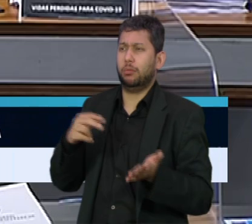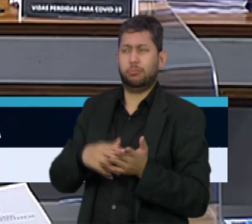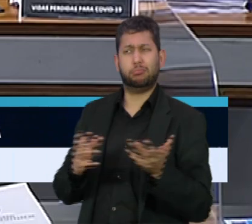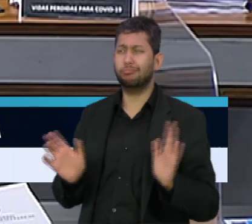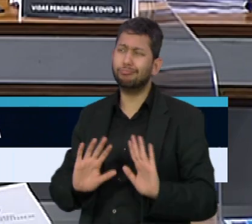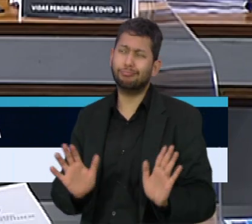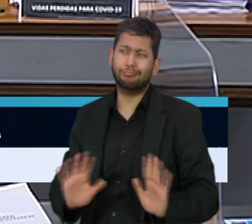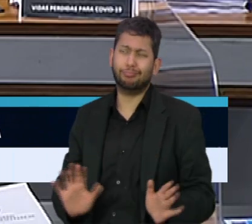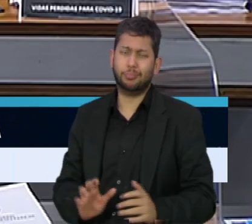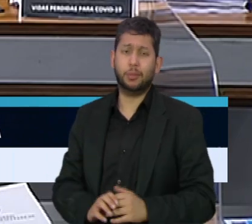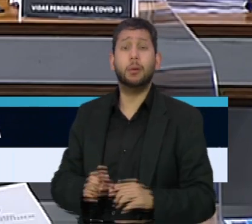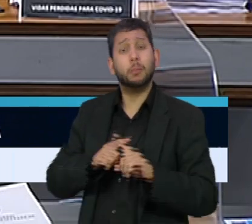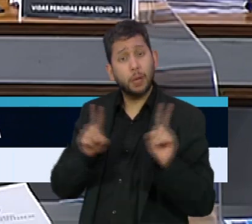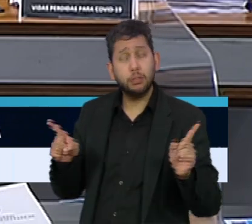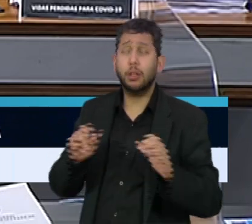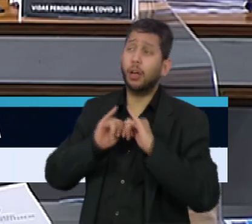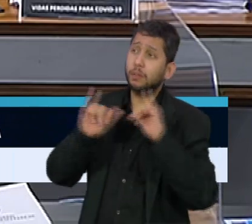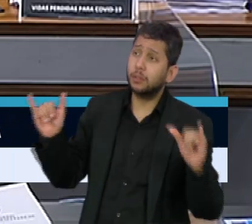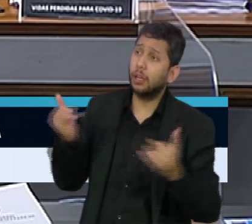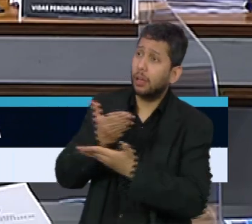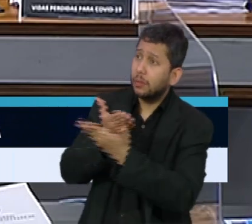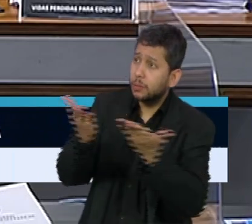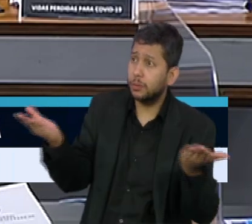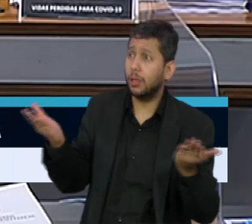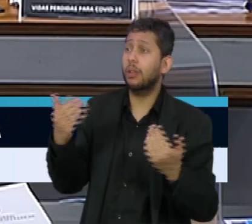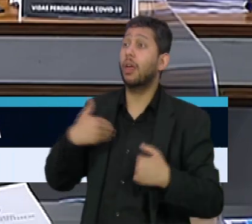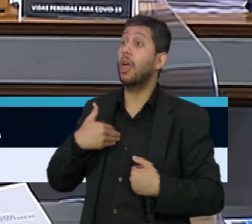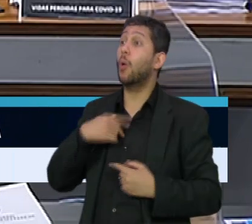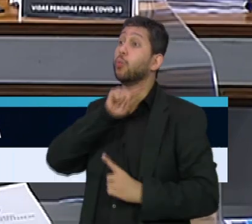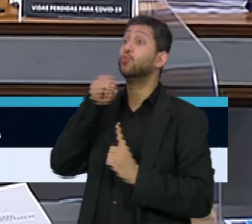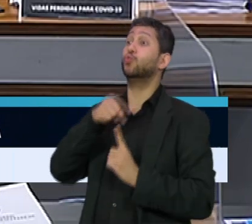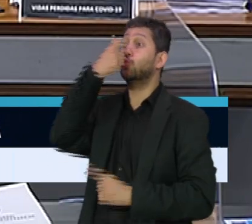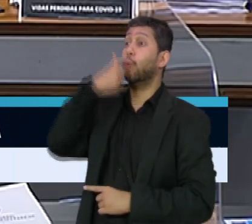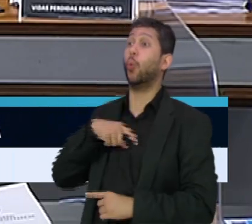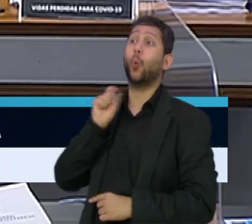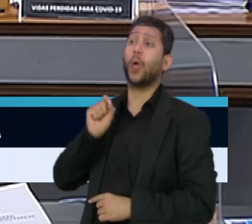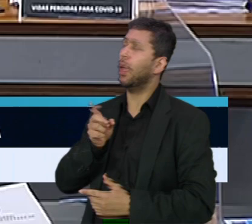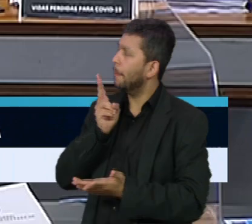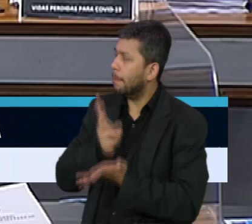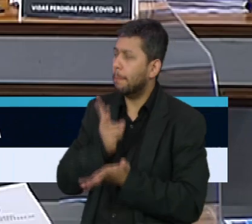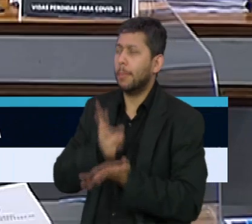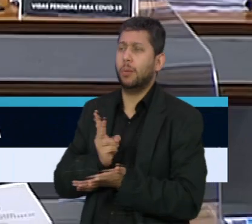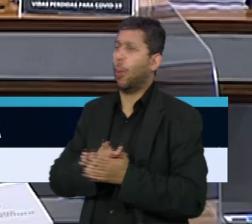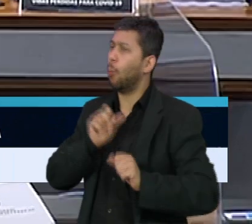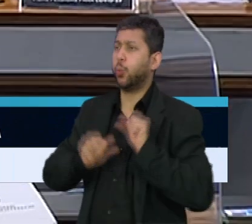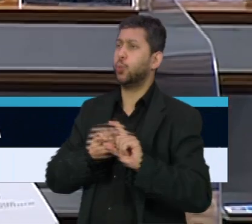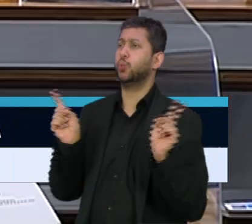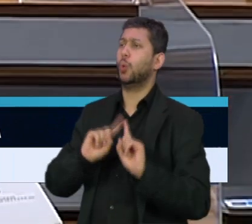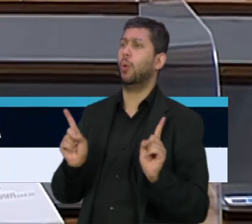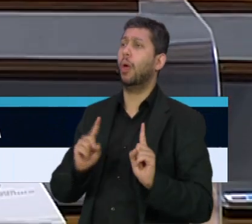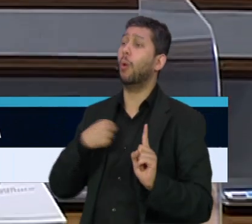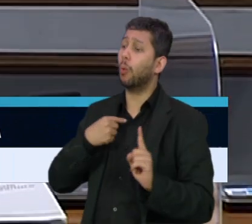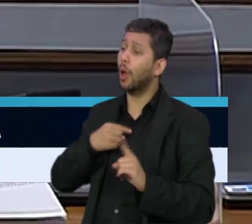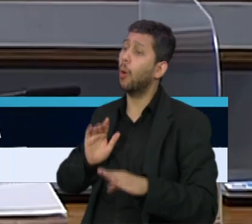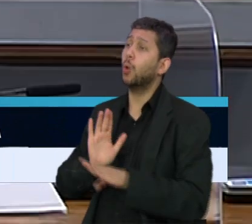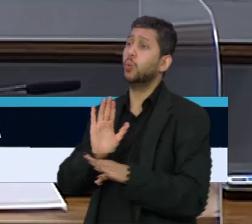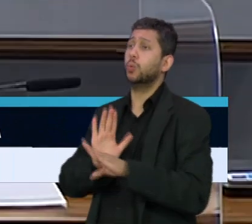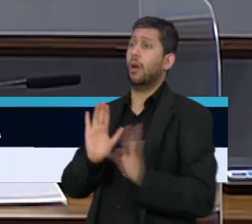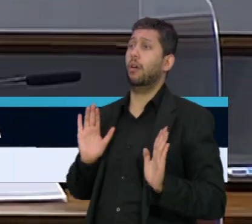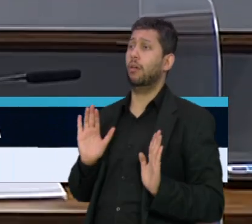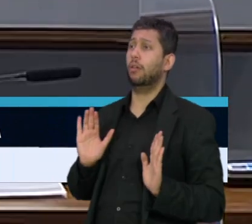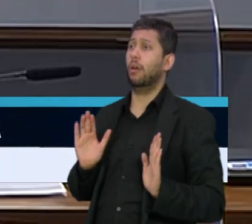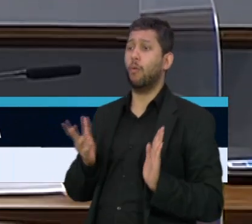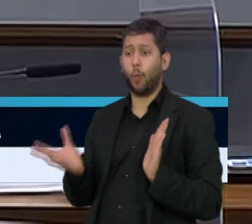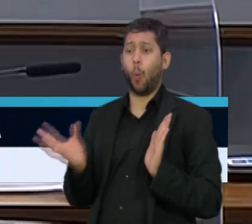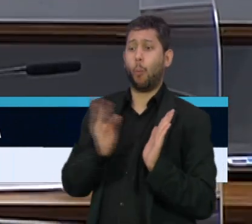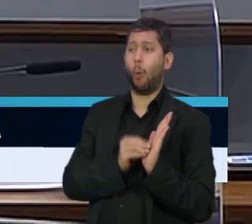trabalho. Mas saiba, Vossa Excelência, que o meu propósito é o mesmo, é o de sempre. Eu quero colaborar e eu não quero